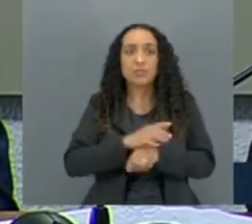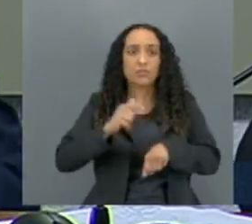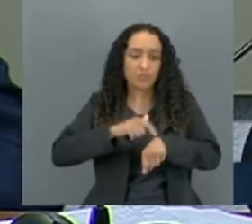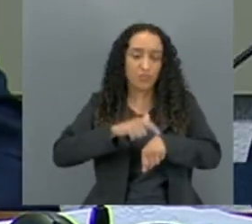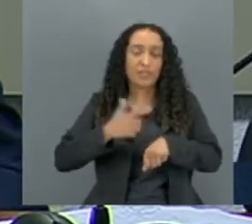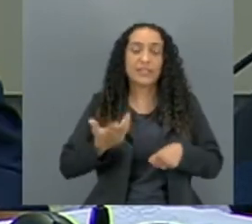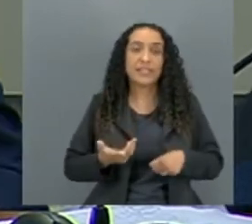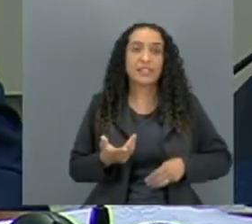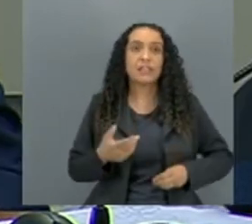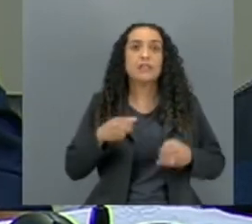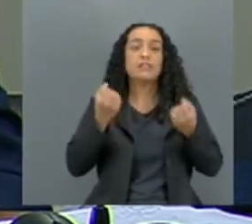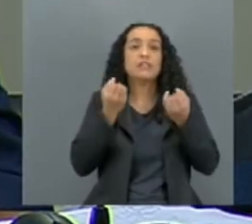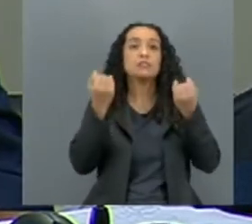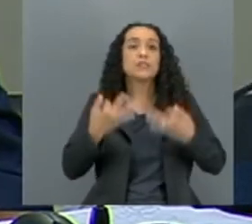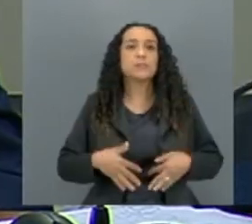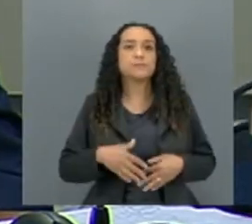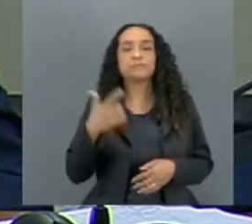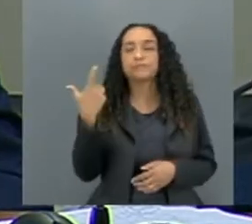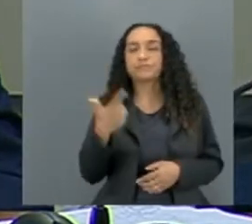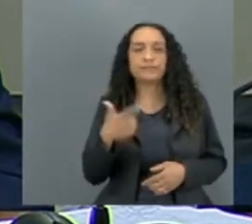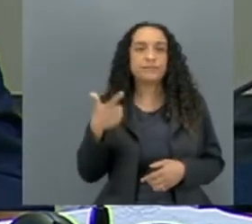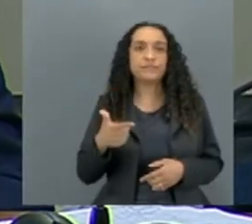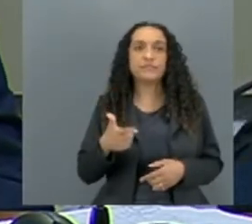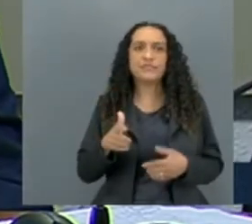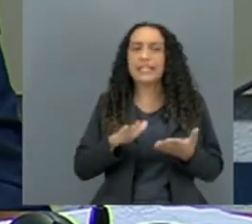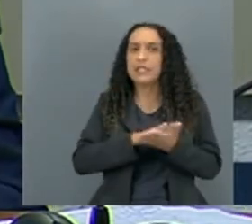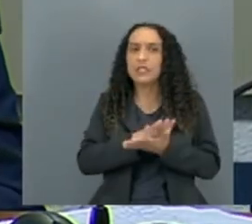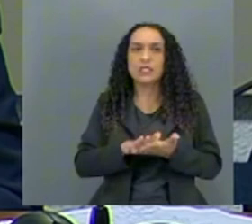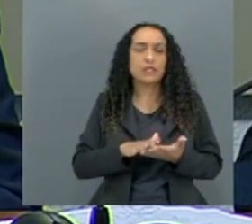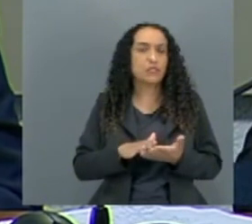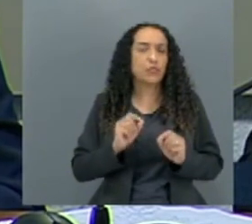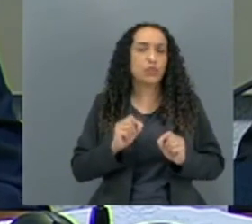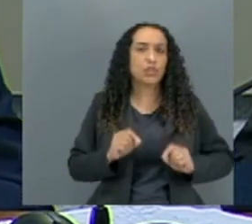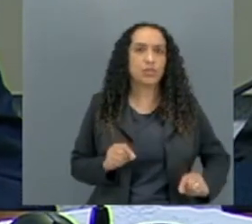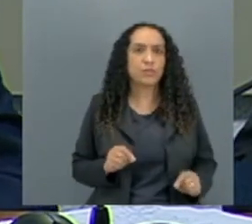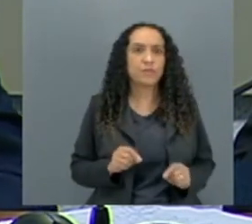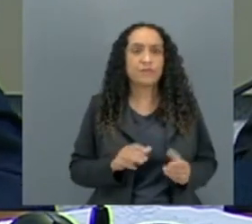porque quero dizer o seguinte, não há de forma nenhuma